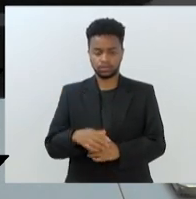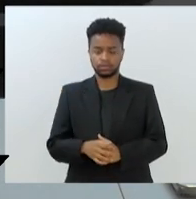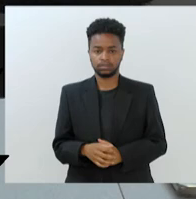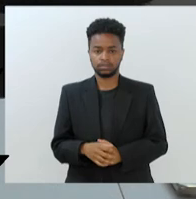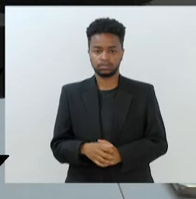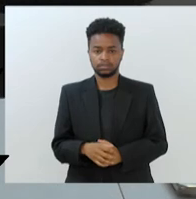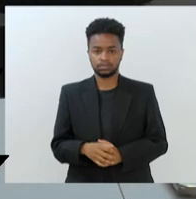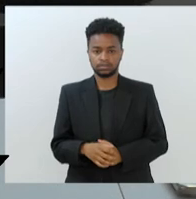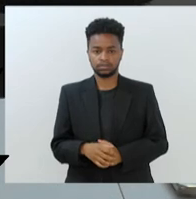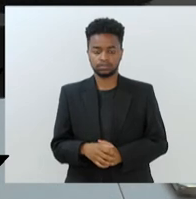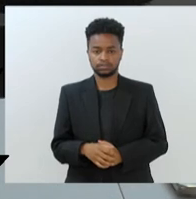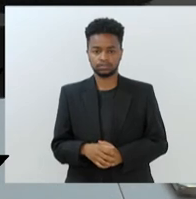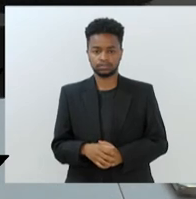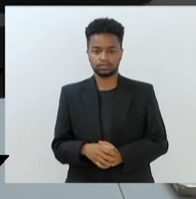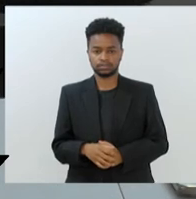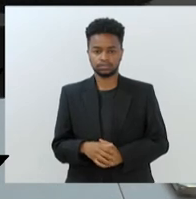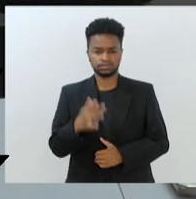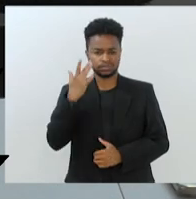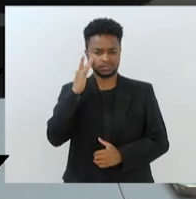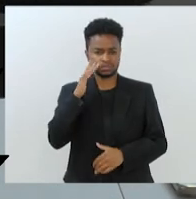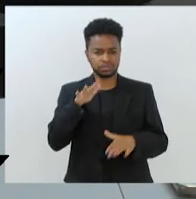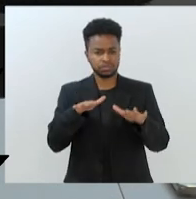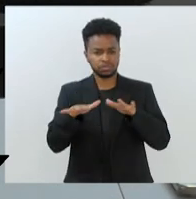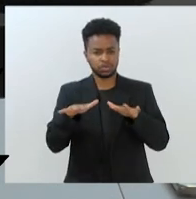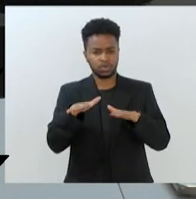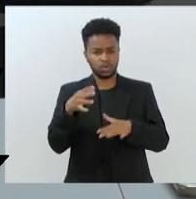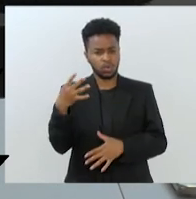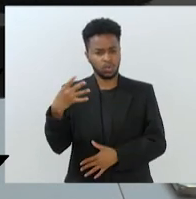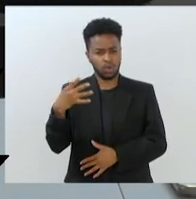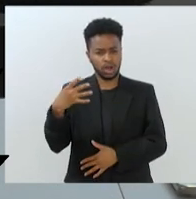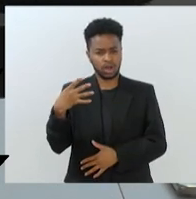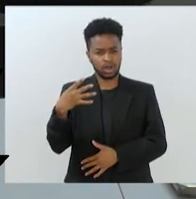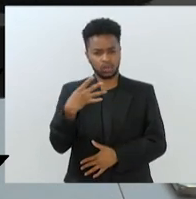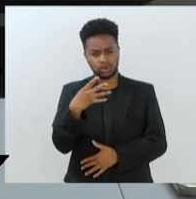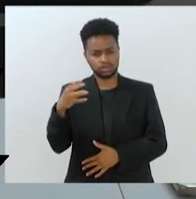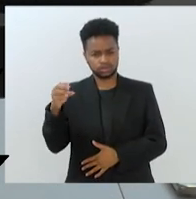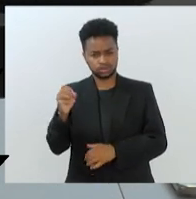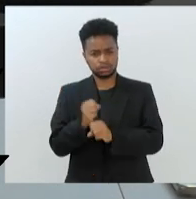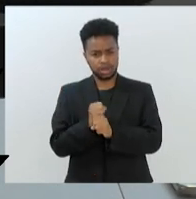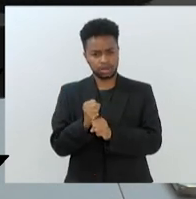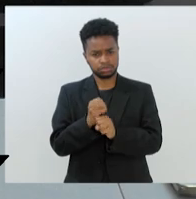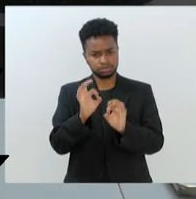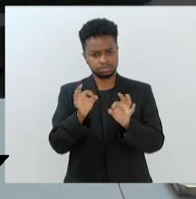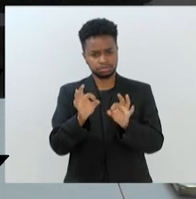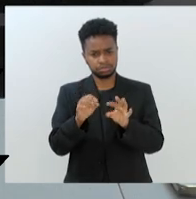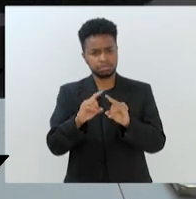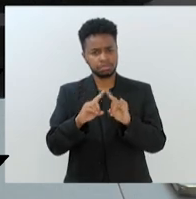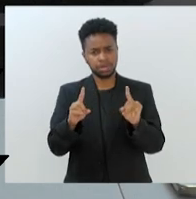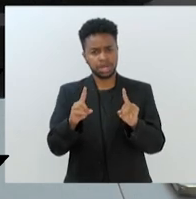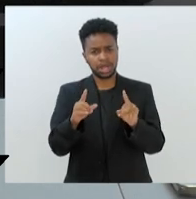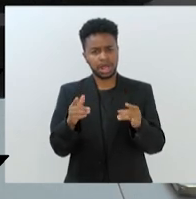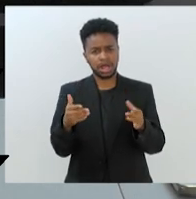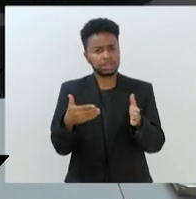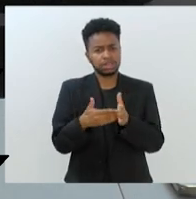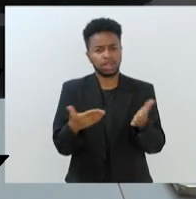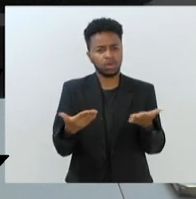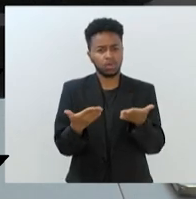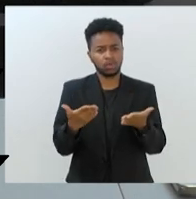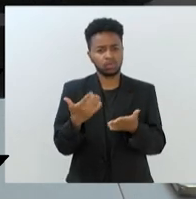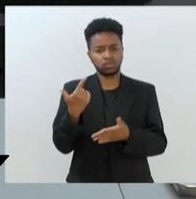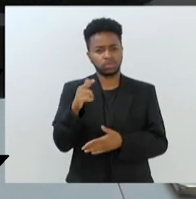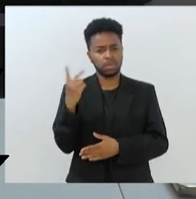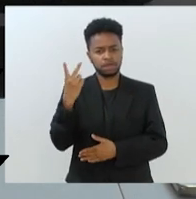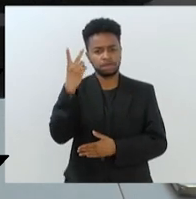foi movimento, acho que votivo ao quarto centenário. E até agora não ter sido reconhecido. Né?